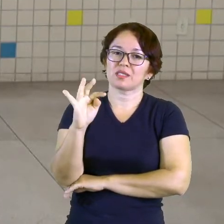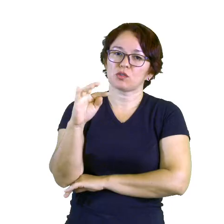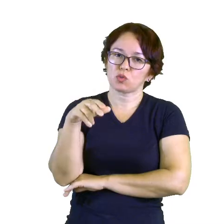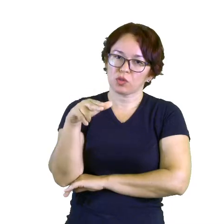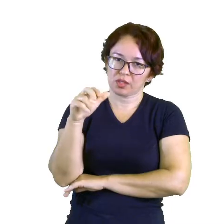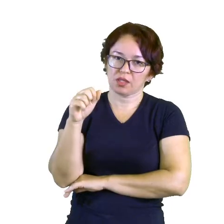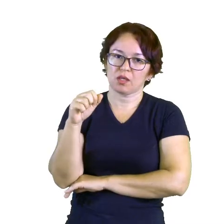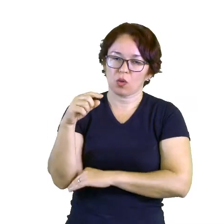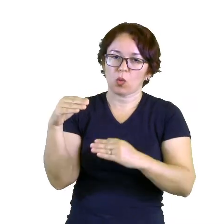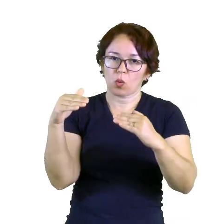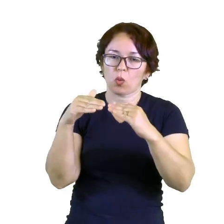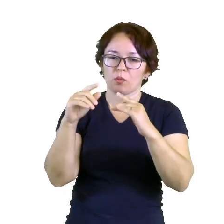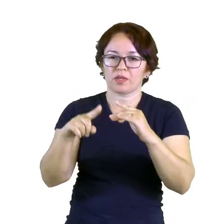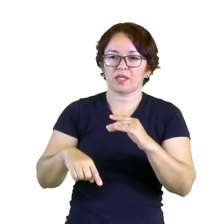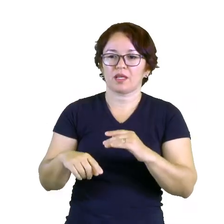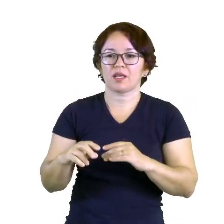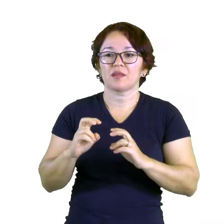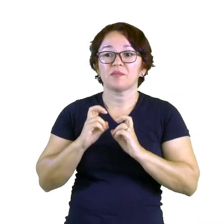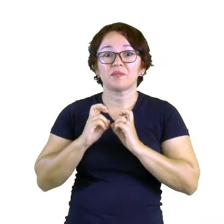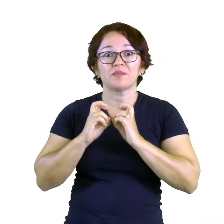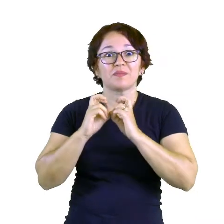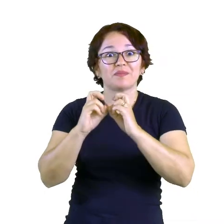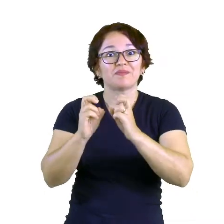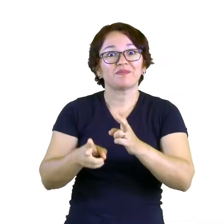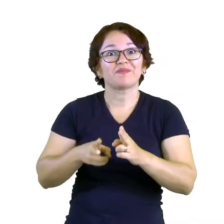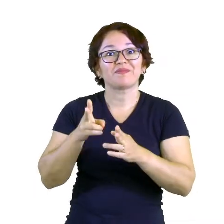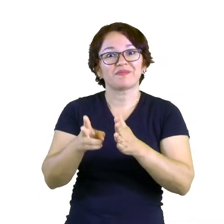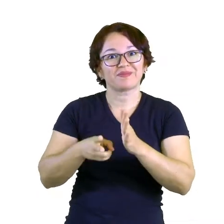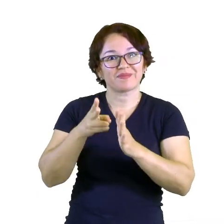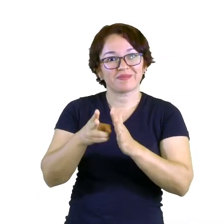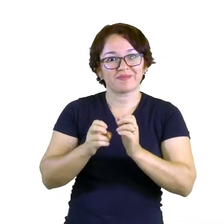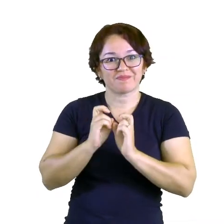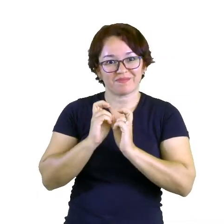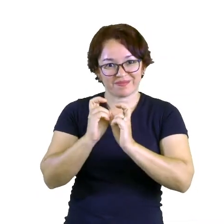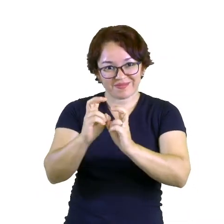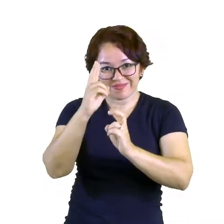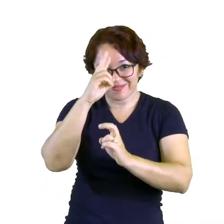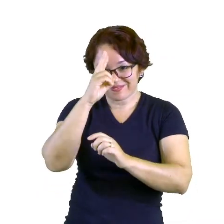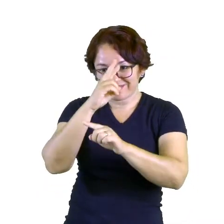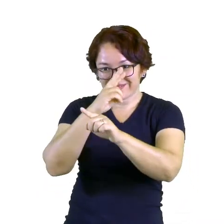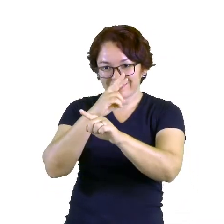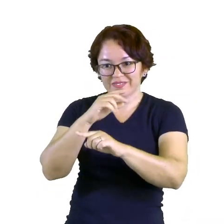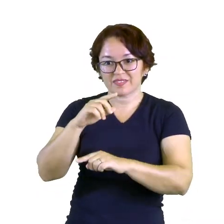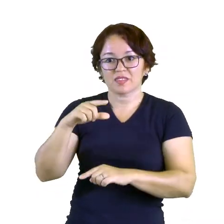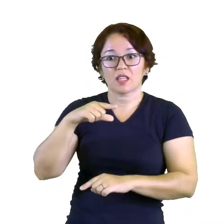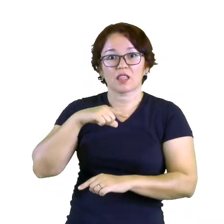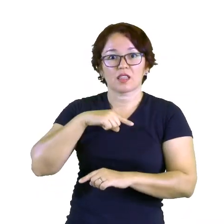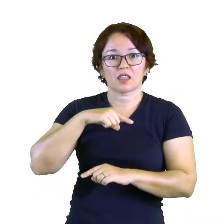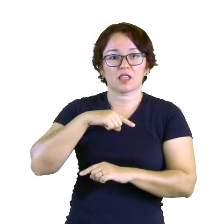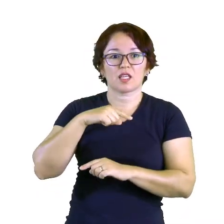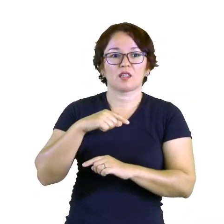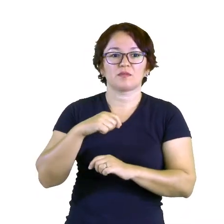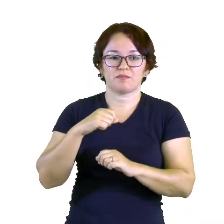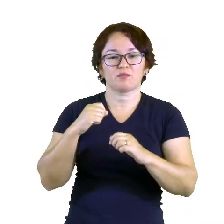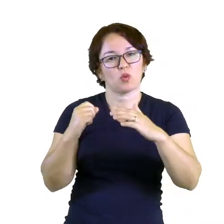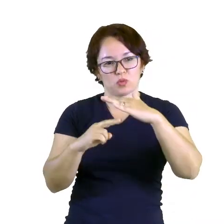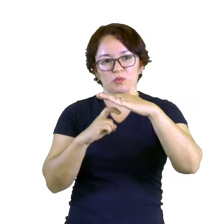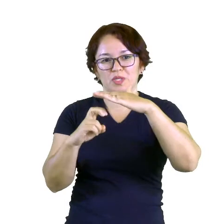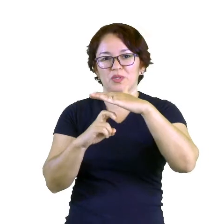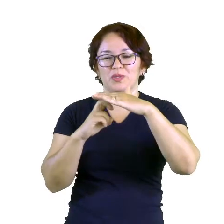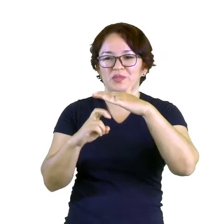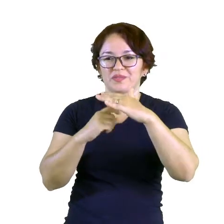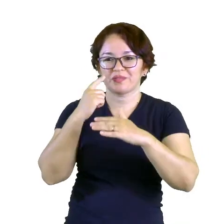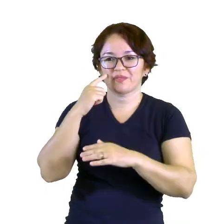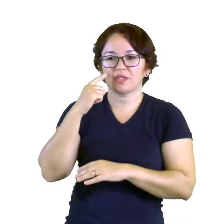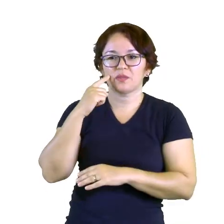oxítona. Metrô. Já tem o acento, tá fácil, né? Oxítona. O tró é a